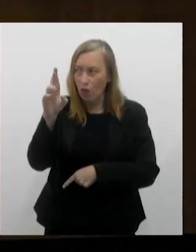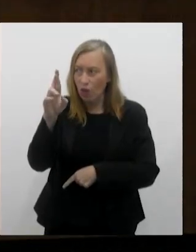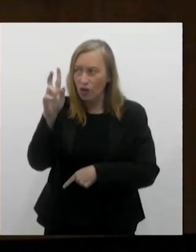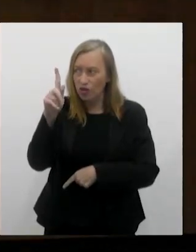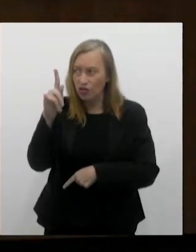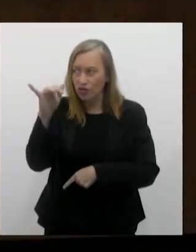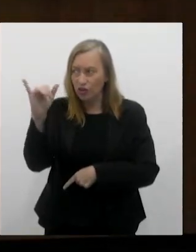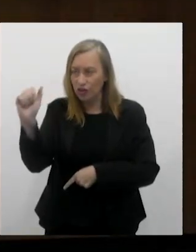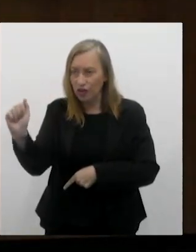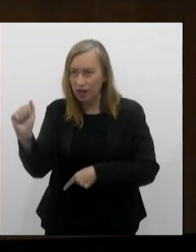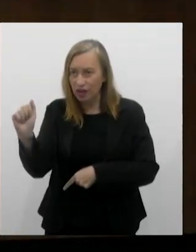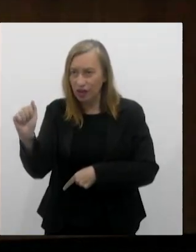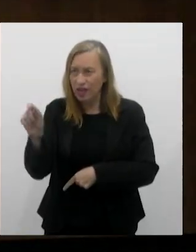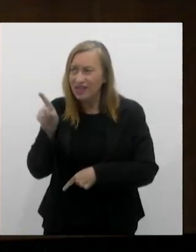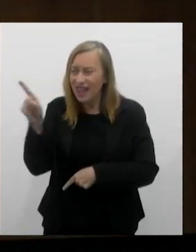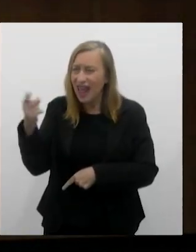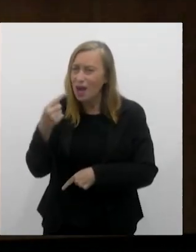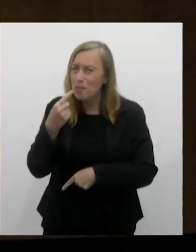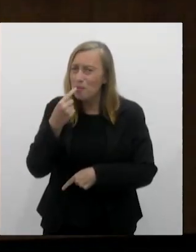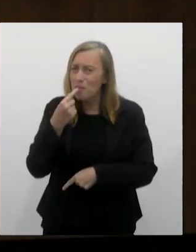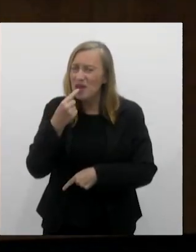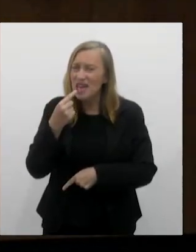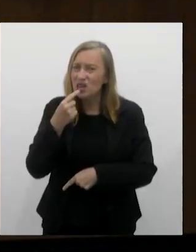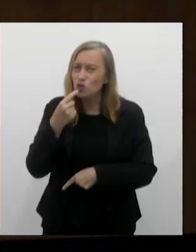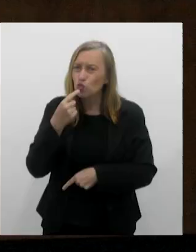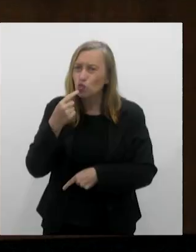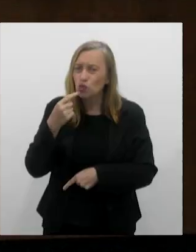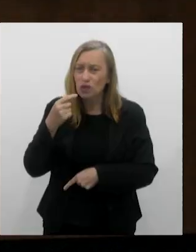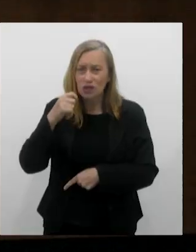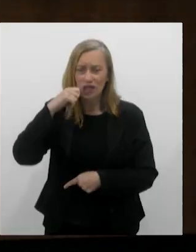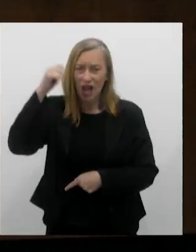Geórgia está lá perto da Rússia.